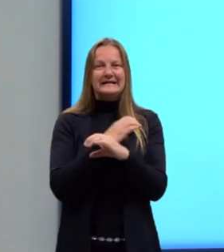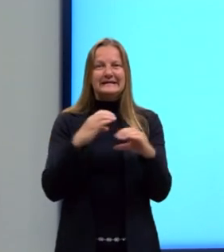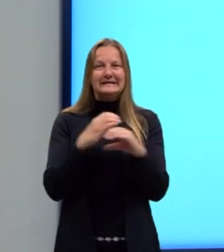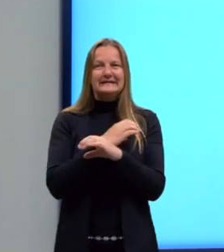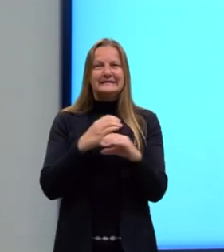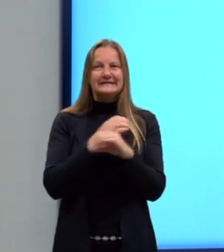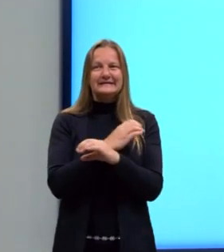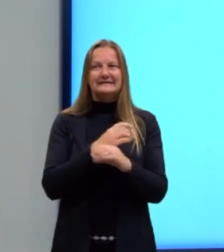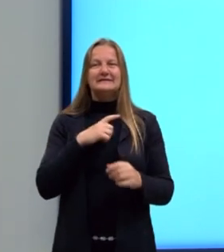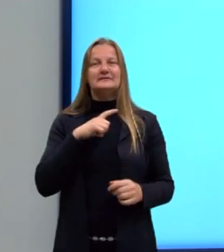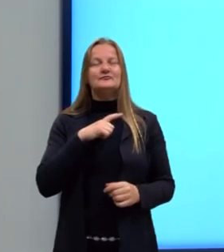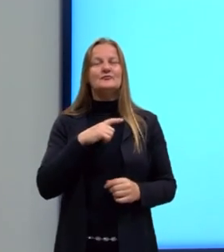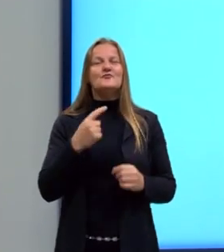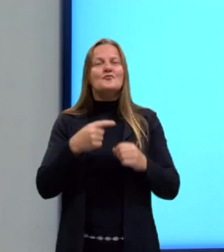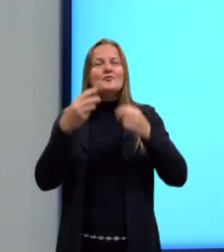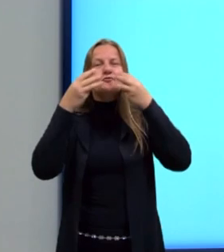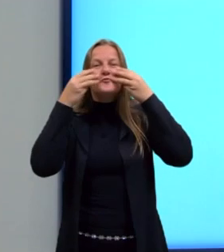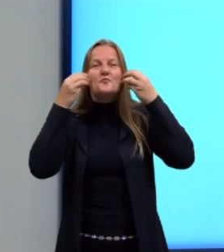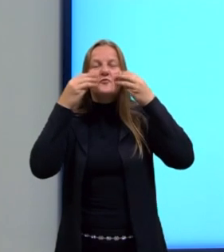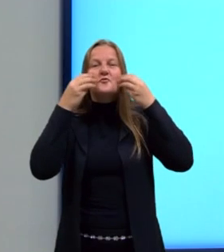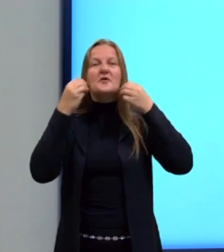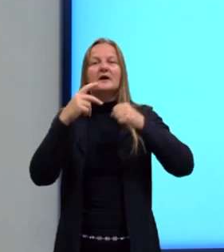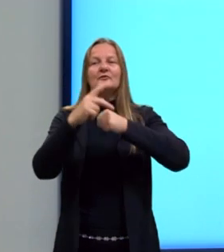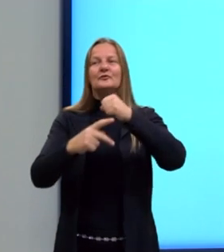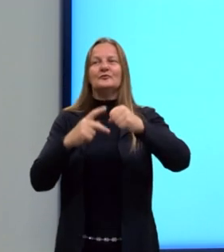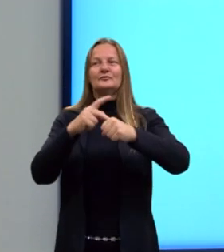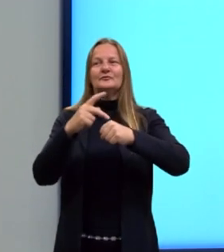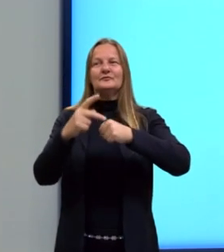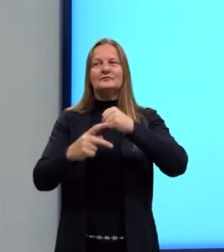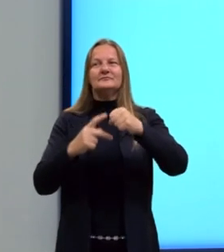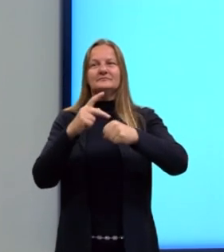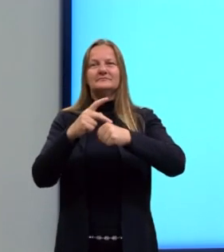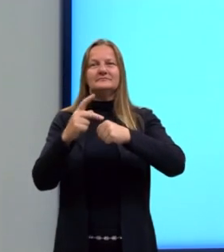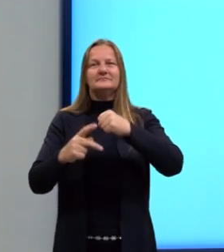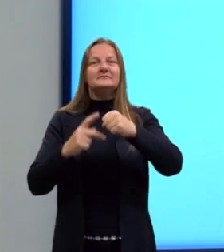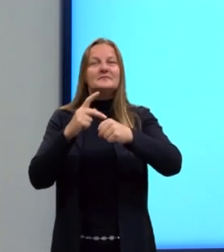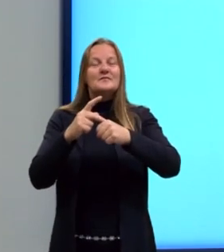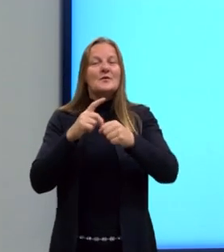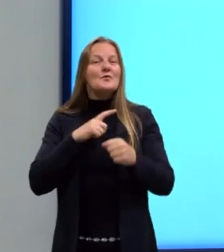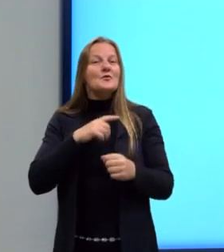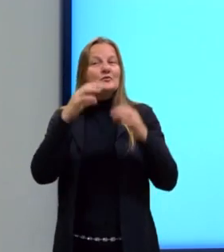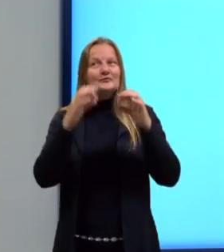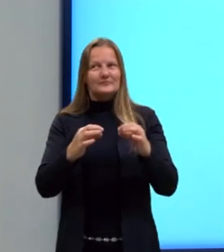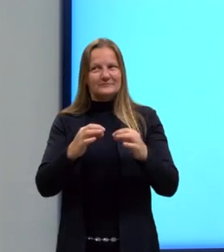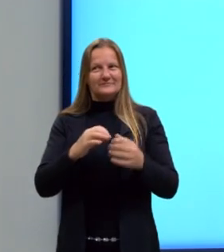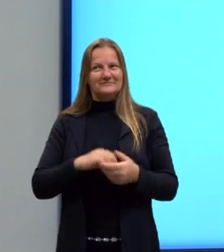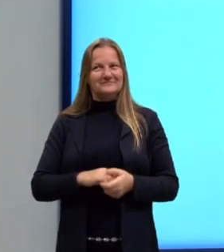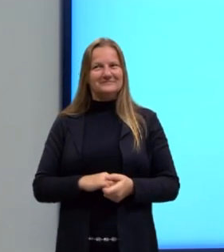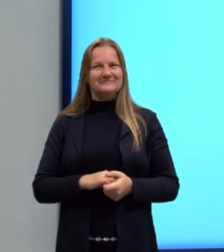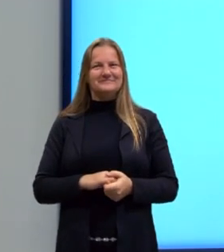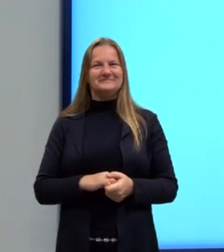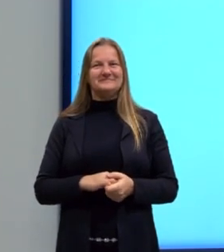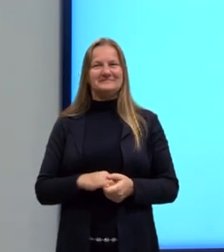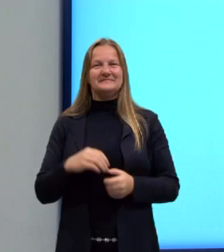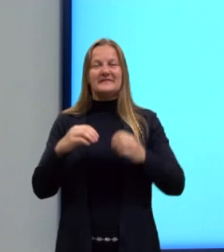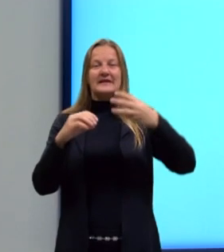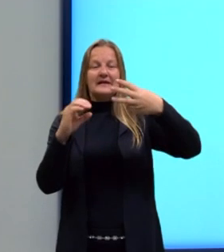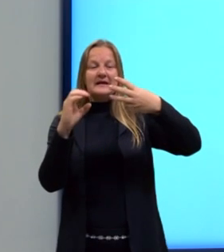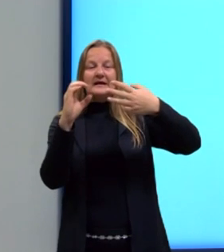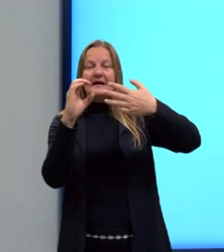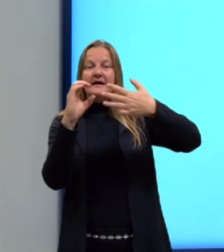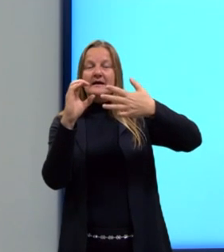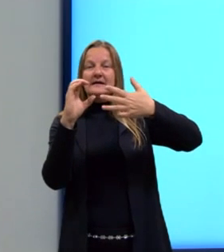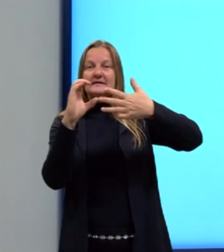gato tem uma falou em prótons Então não é a nossa Opção Certa tá letra c e